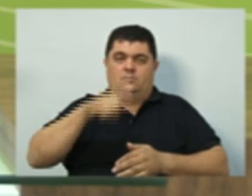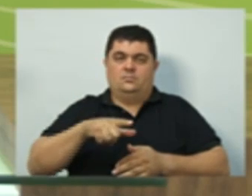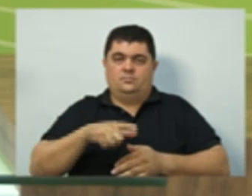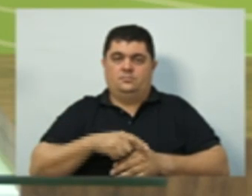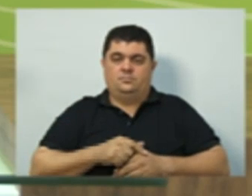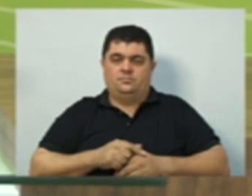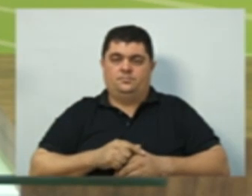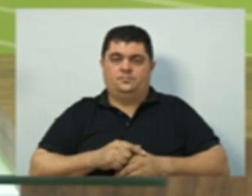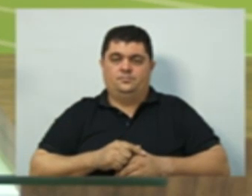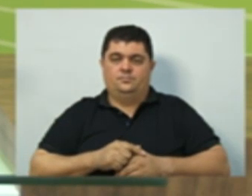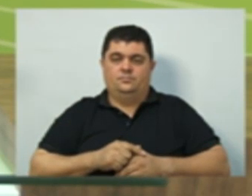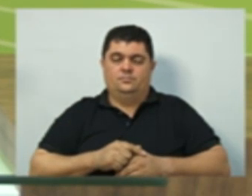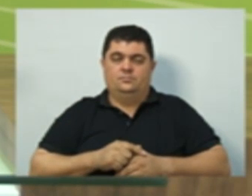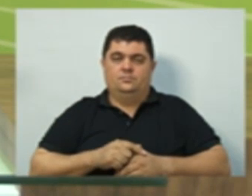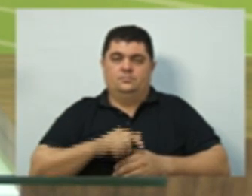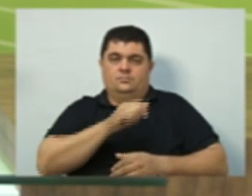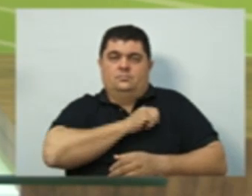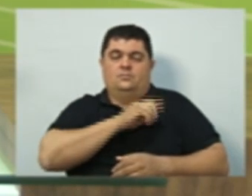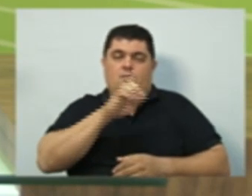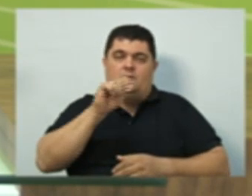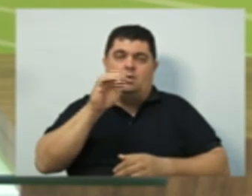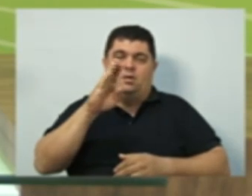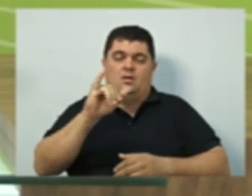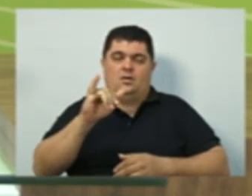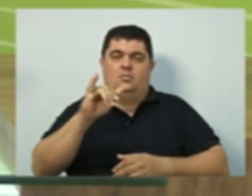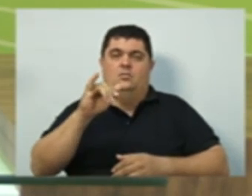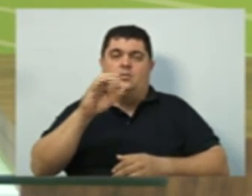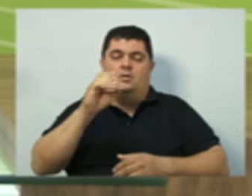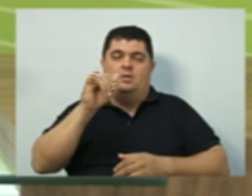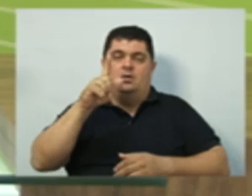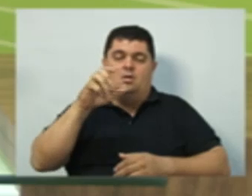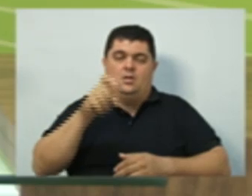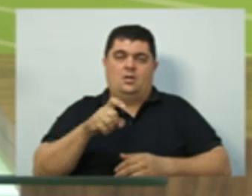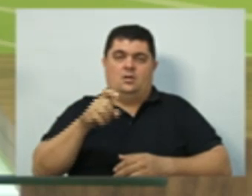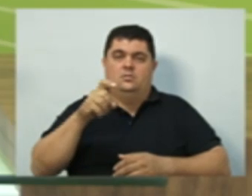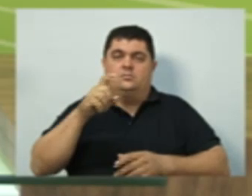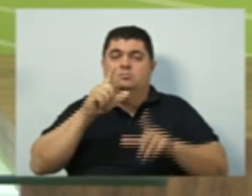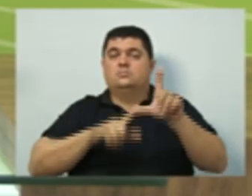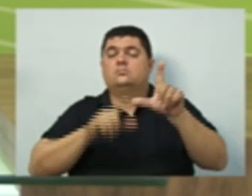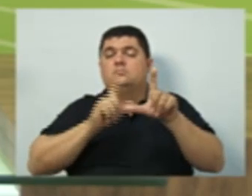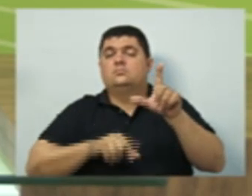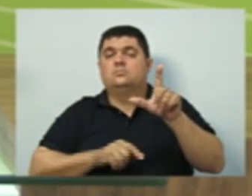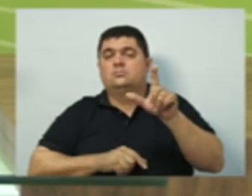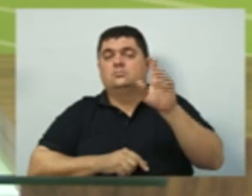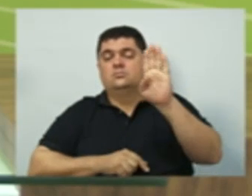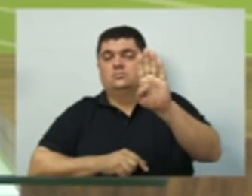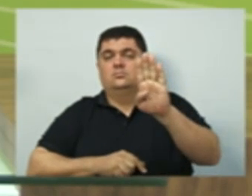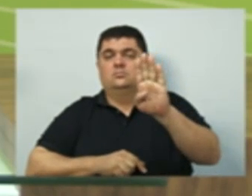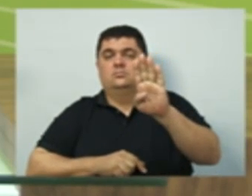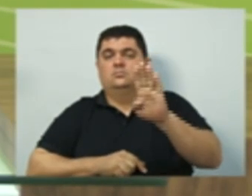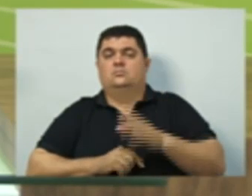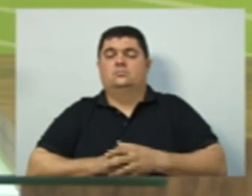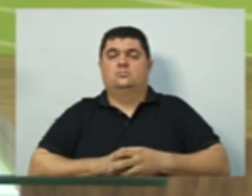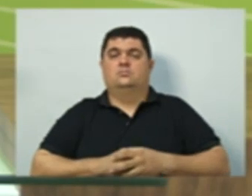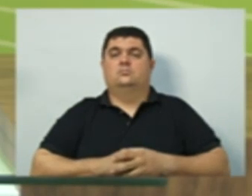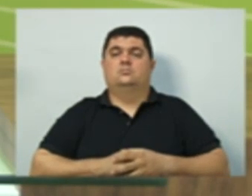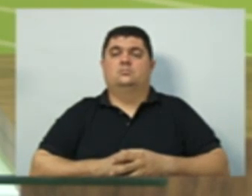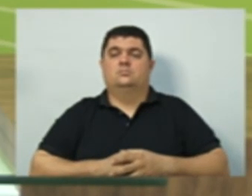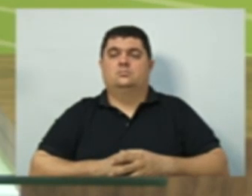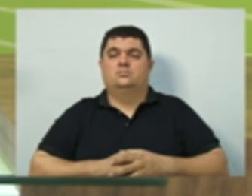vamos lá, os alunos Gabi, Alex, Mica, Renata estão colocando a letra B como resposta.